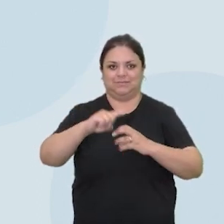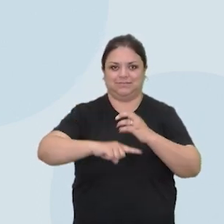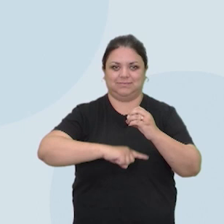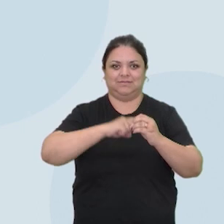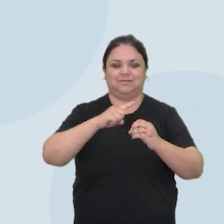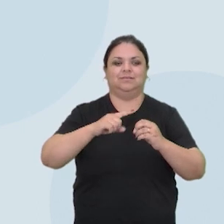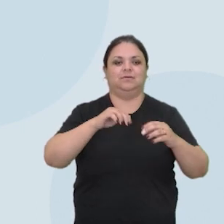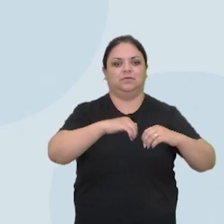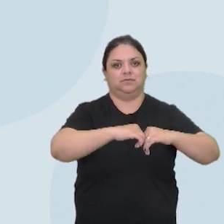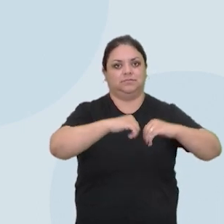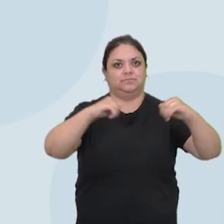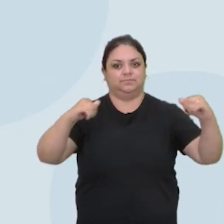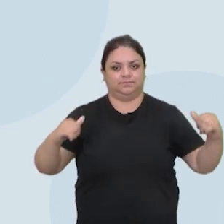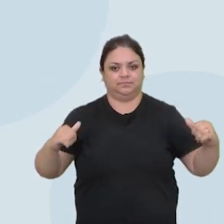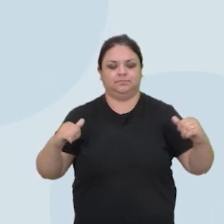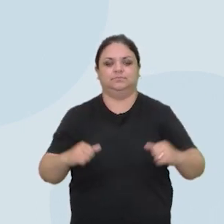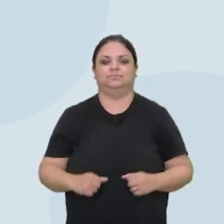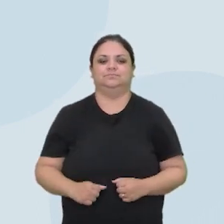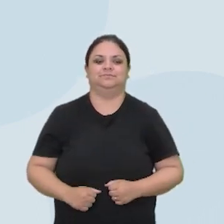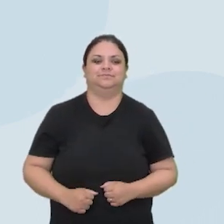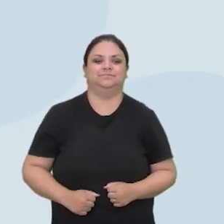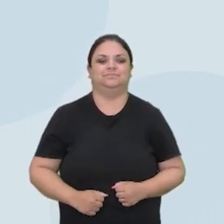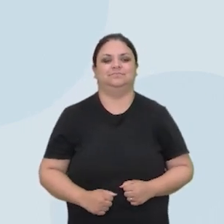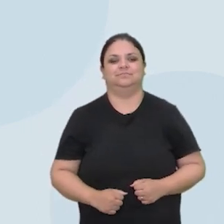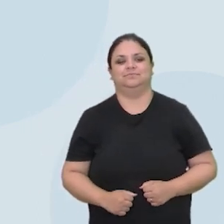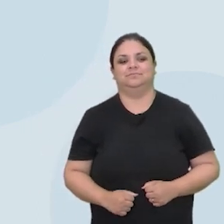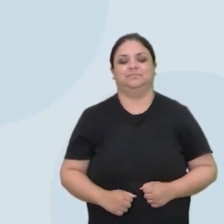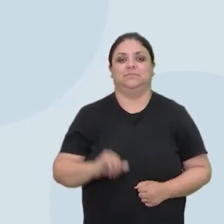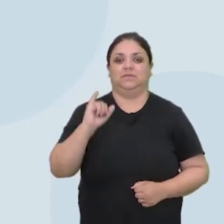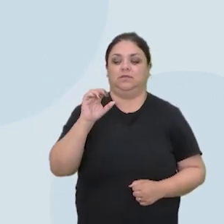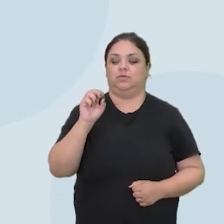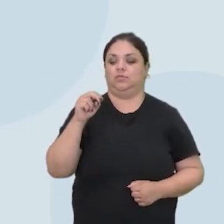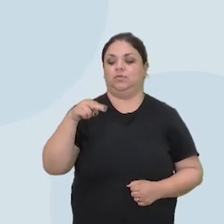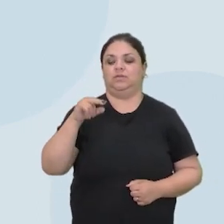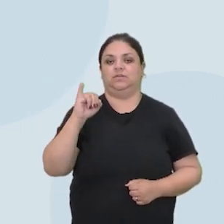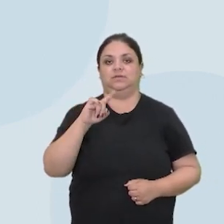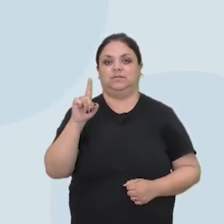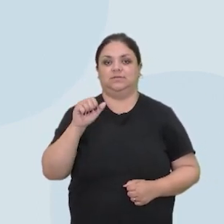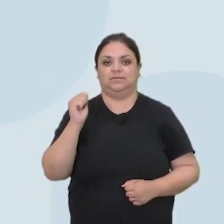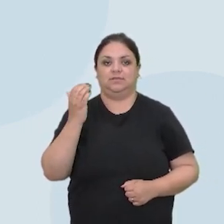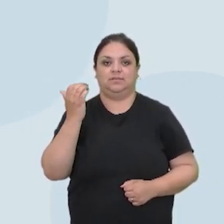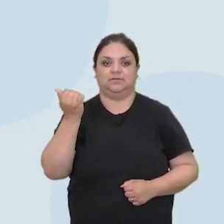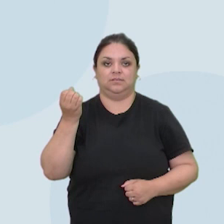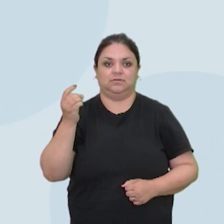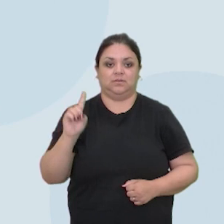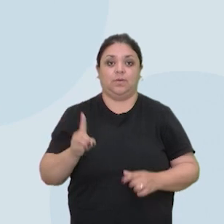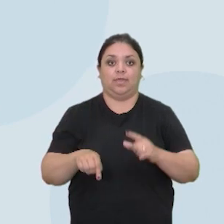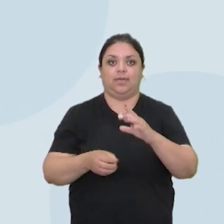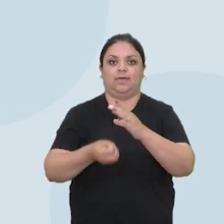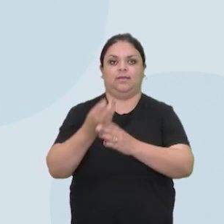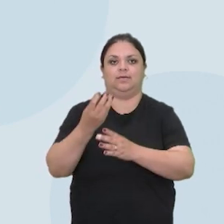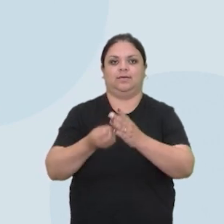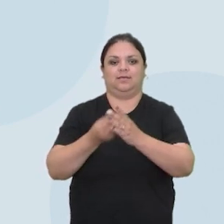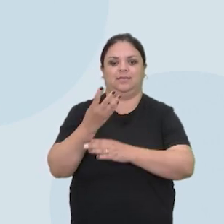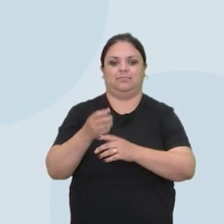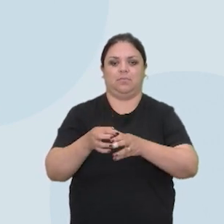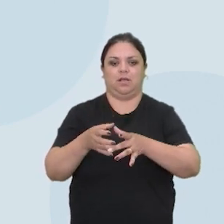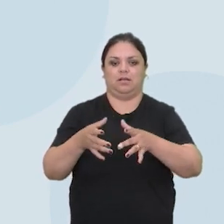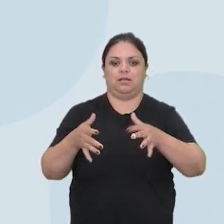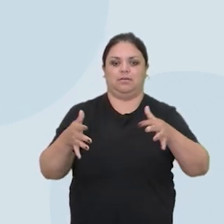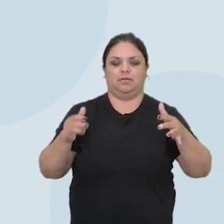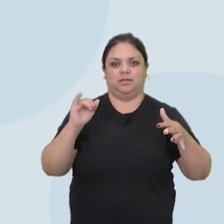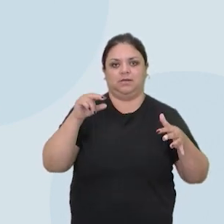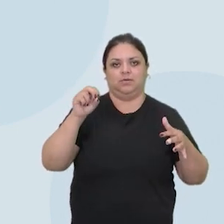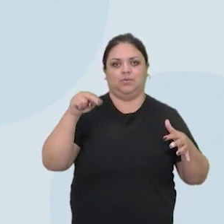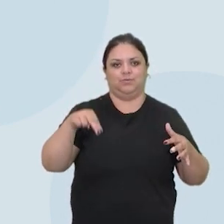iônicas, você apenas separa, tá? A ionização é um processo que você vai gerar íons de uma substância que você